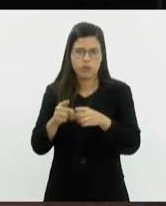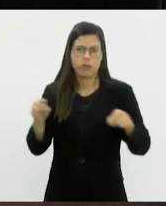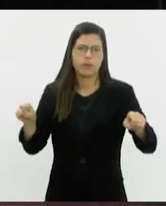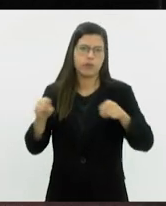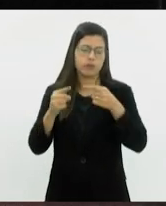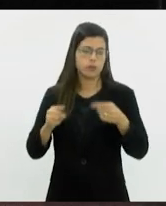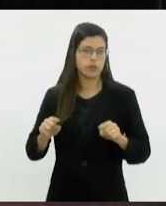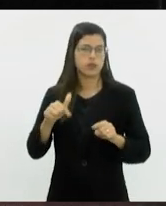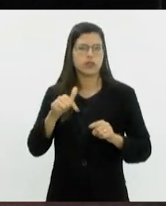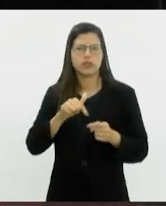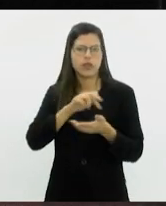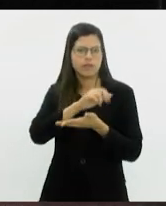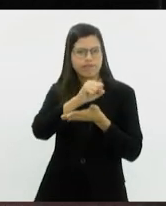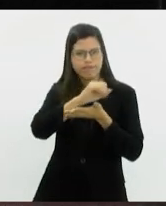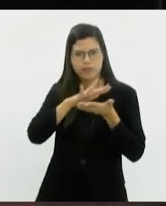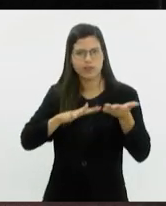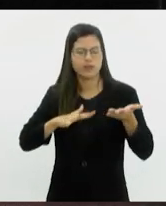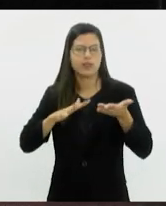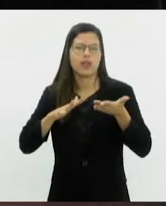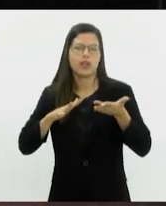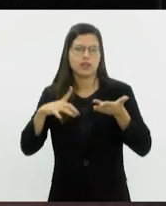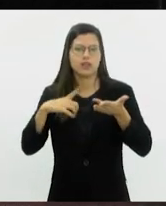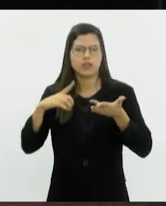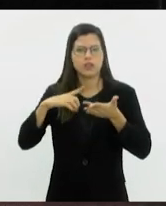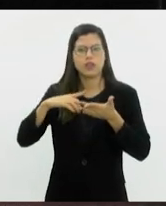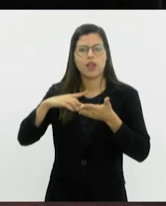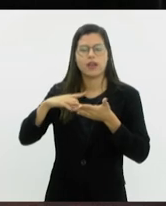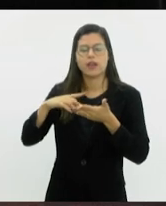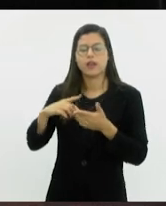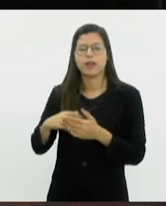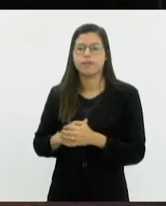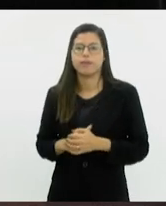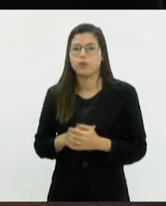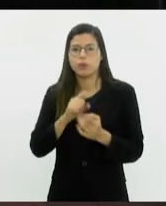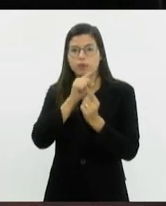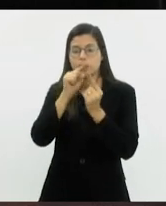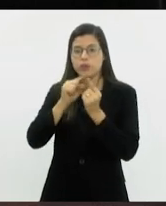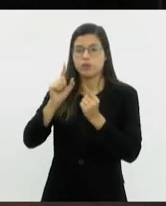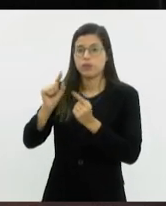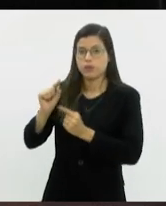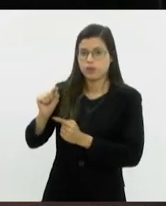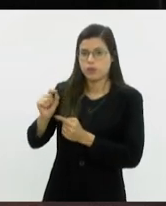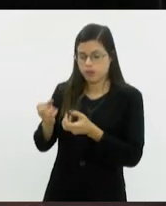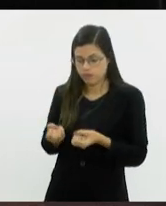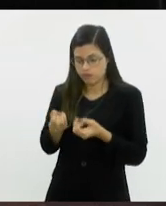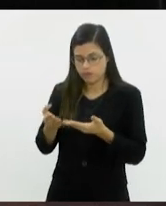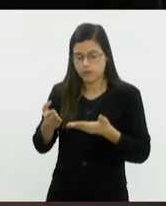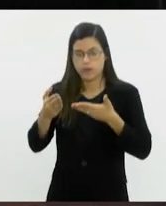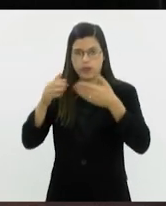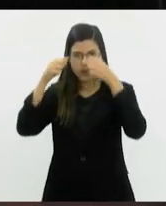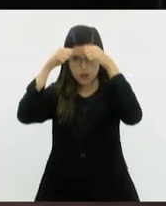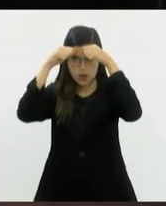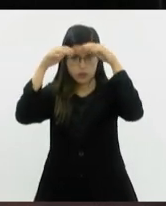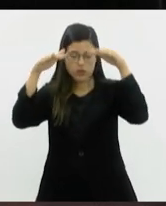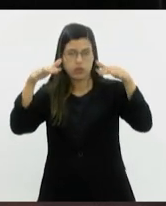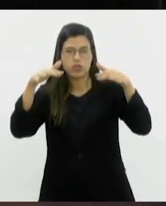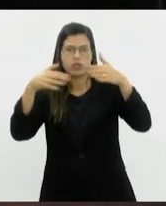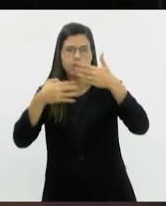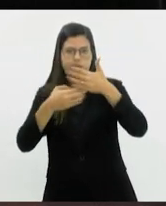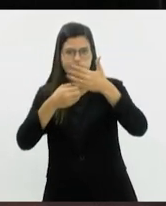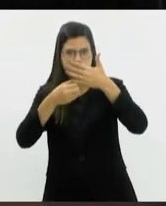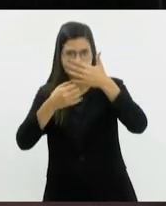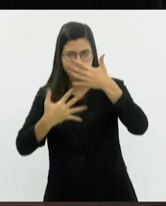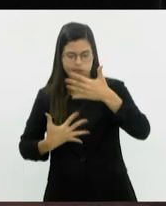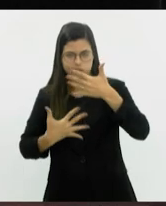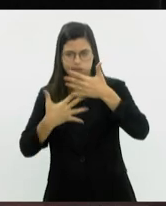das atividades ao ar livre, que tem como um viés oferecer para os autistas, para os neurodivergentes, mas principalmente